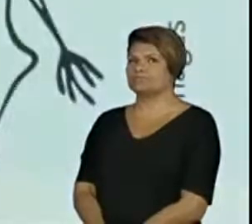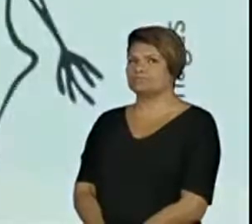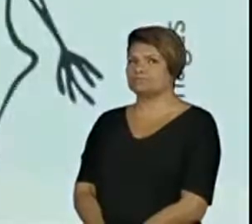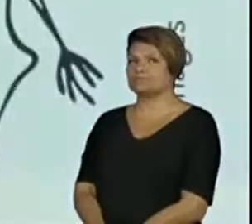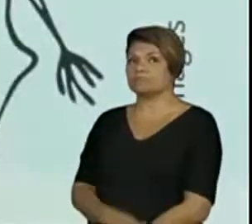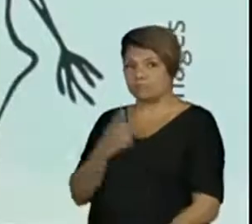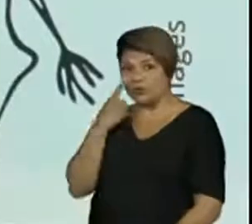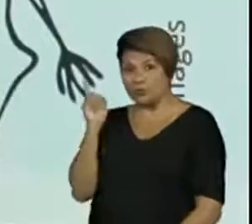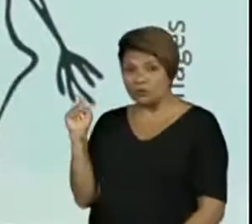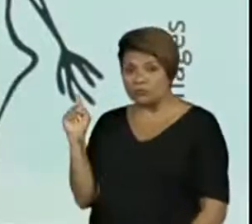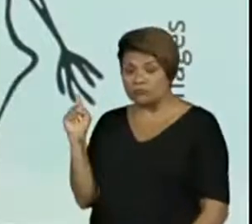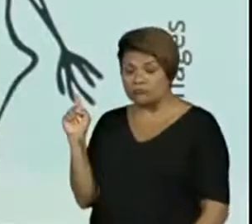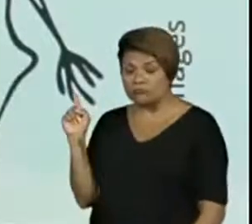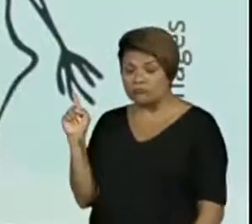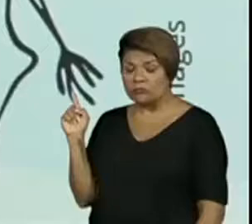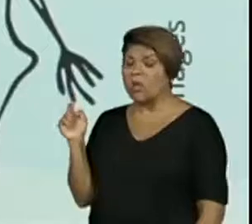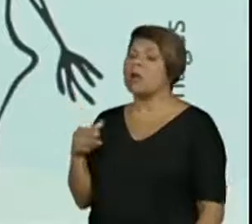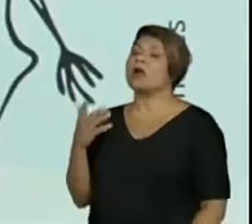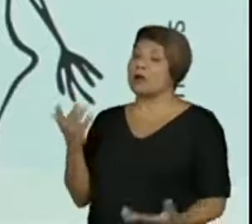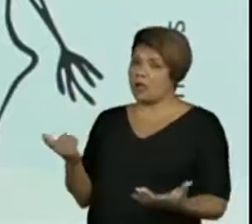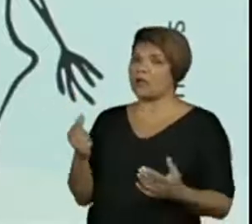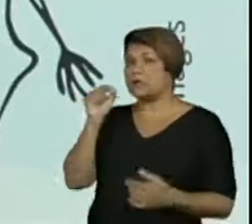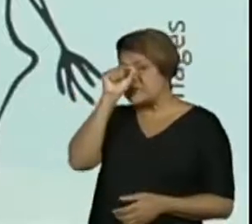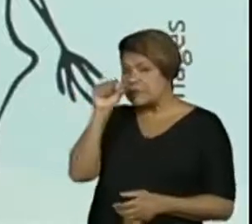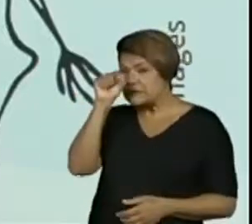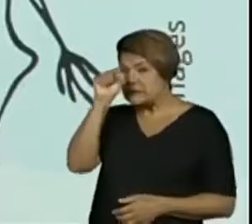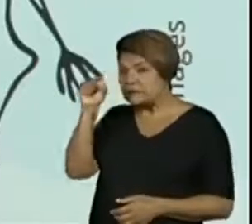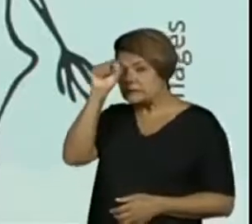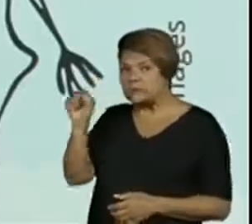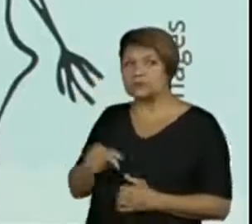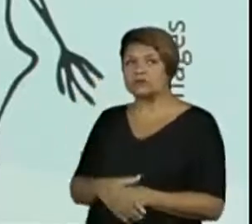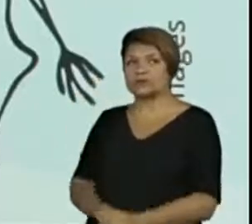Essas marcas, percebem risquinhos?